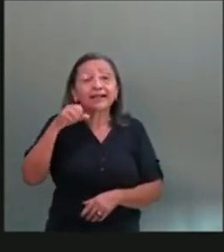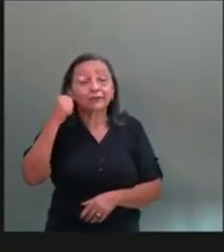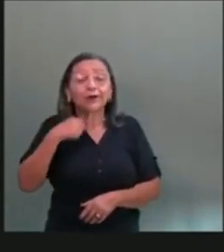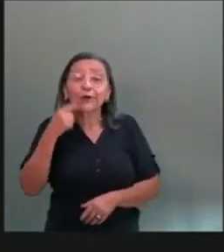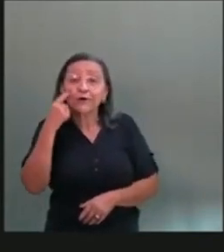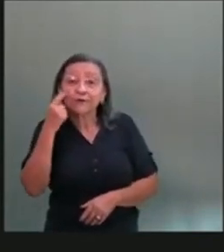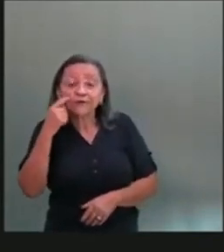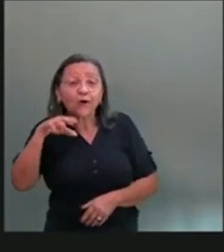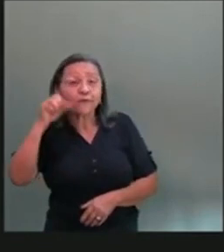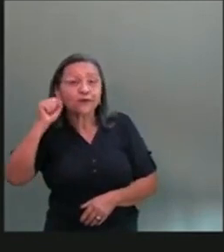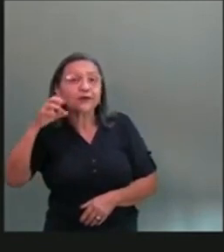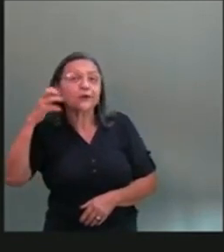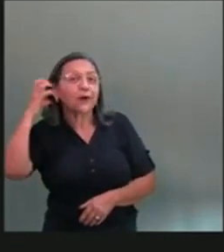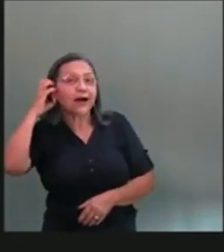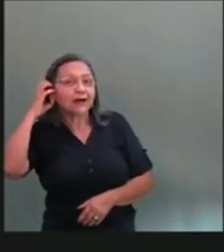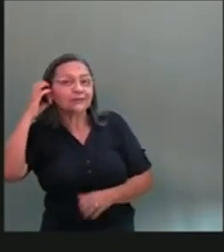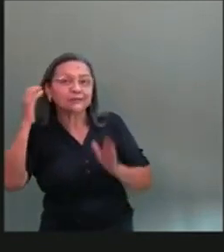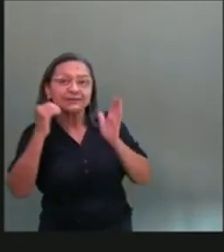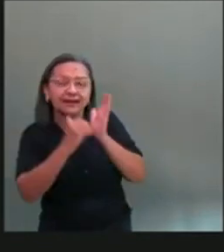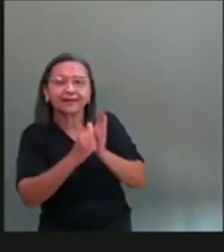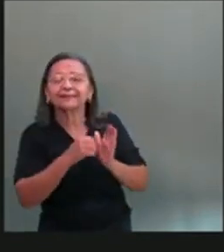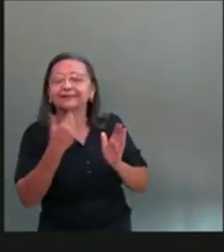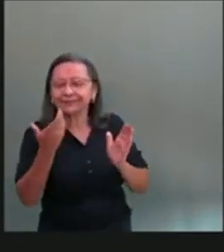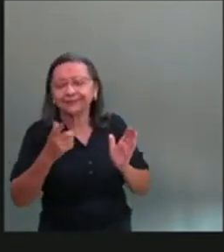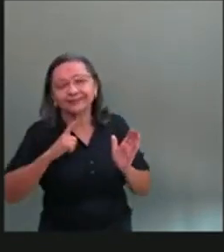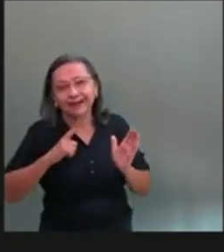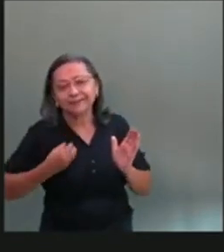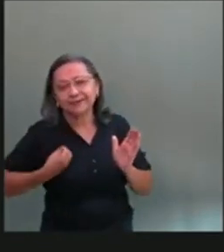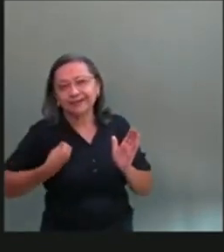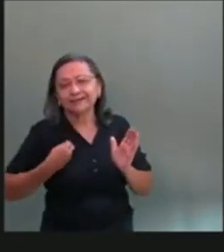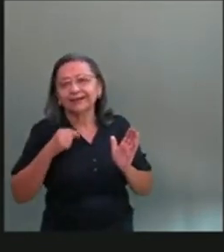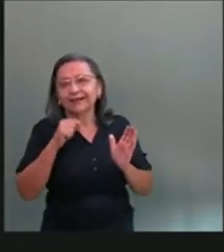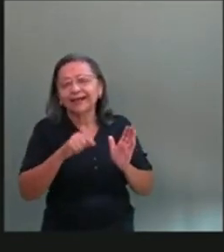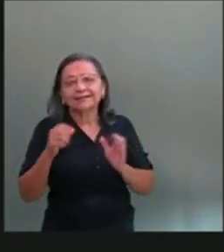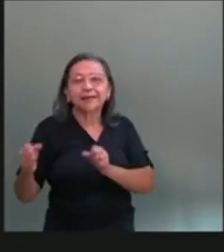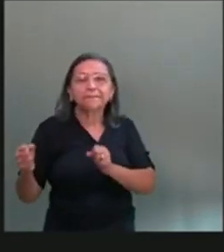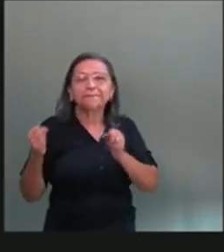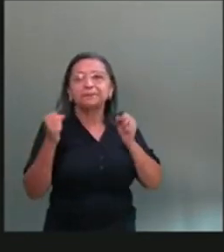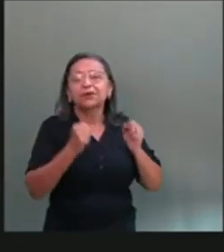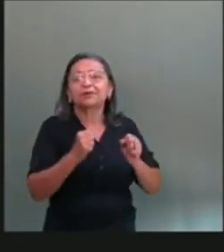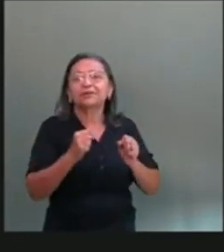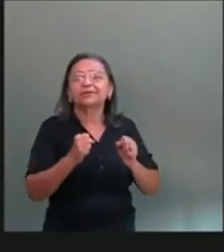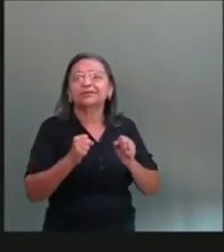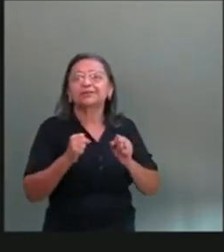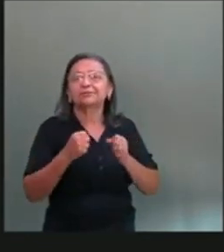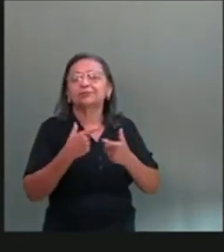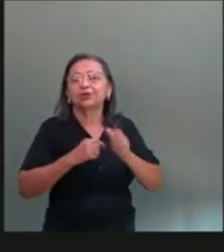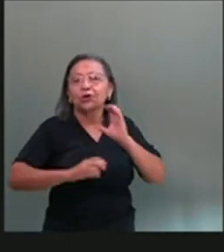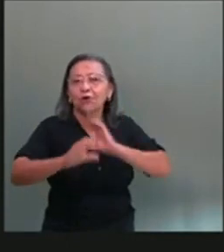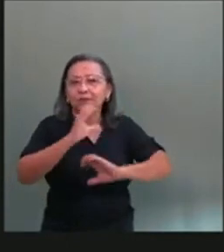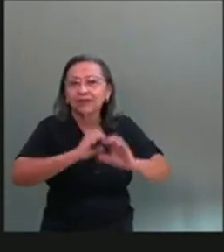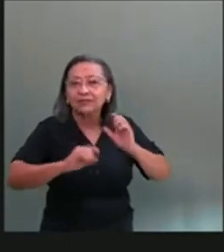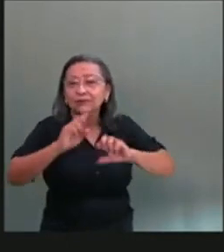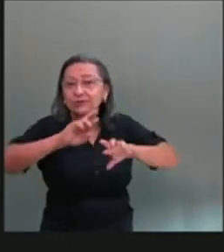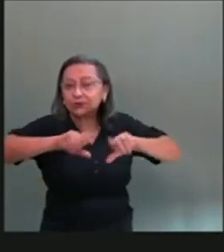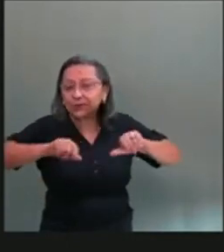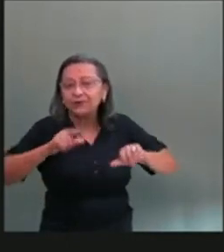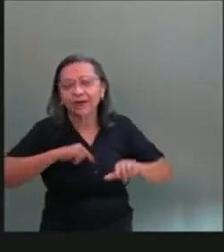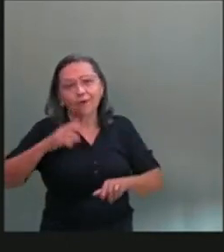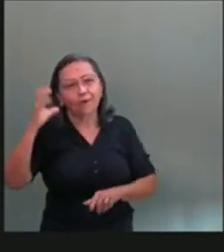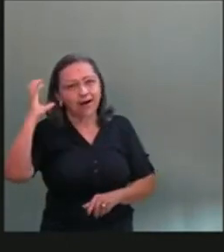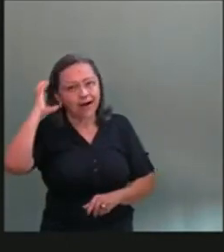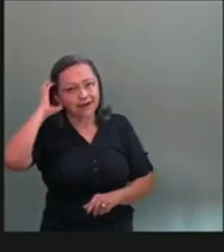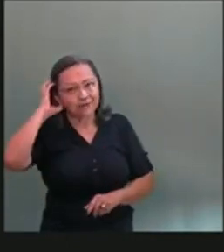A gente sempre ouve isso, ou seja, está lá presente através desse poderosíssimo instrumento de comunicação que é o